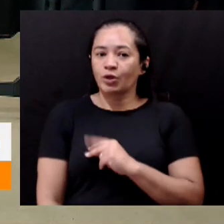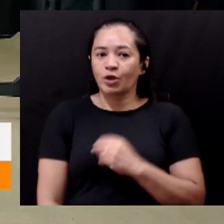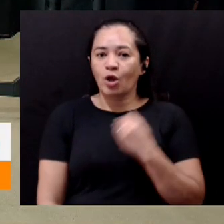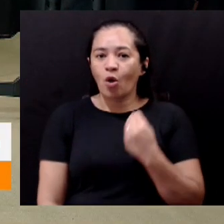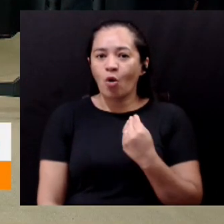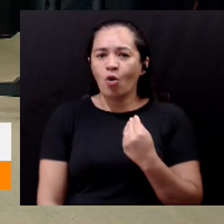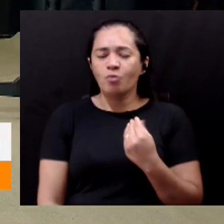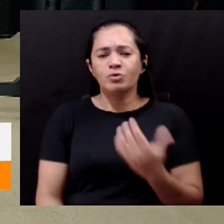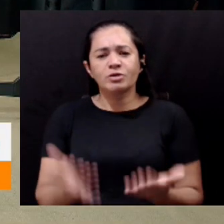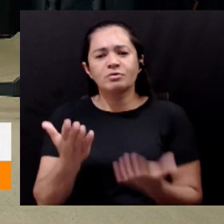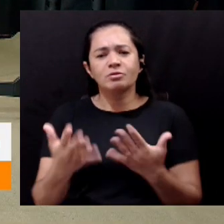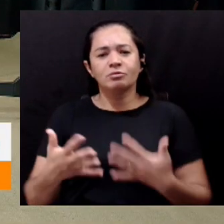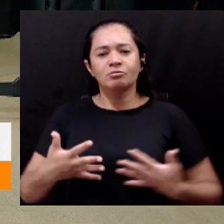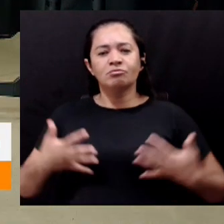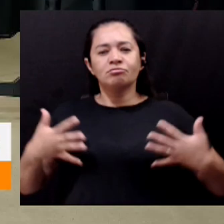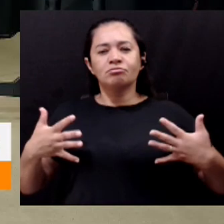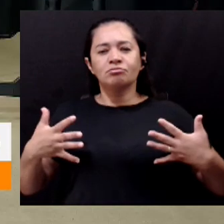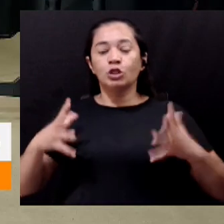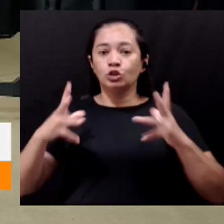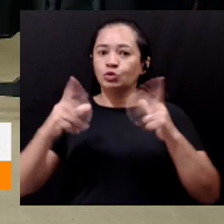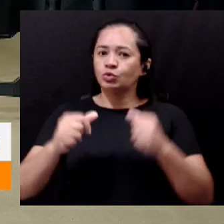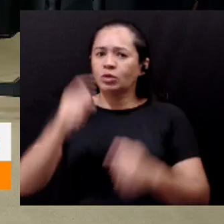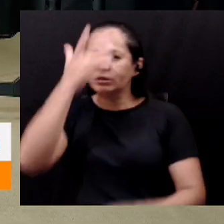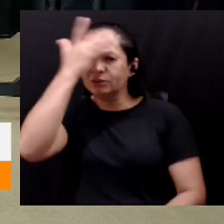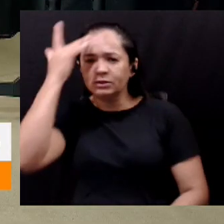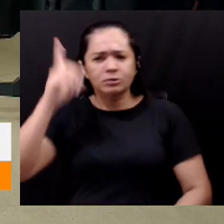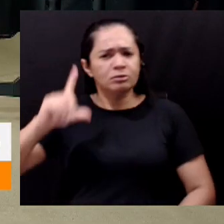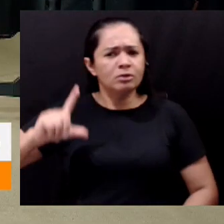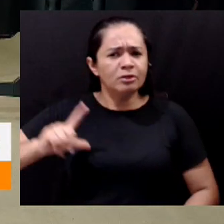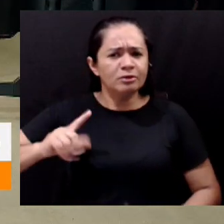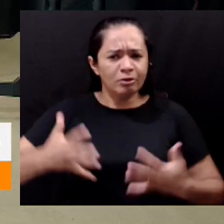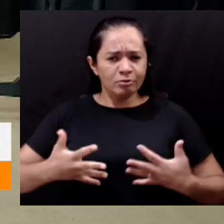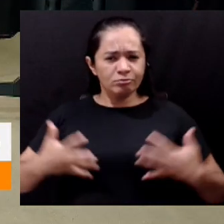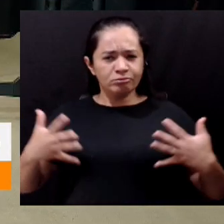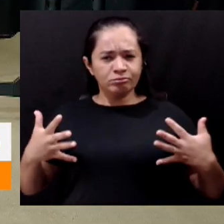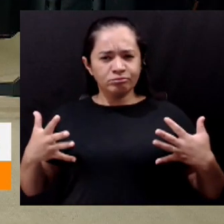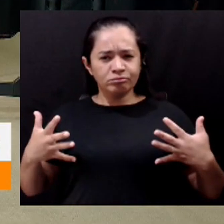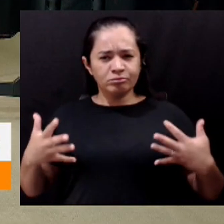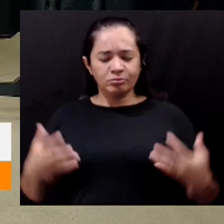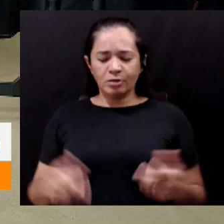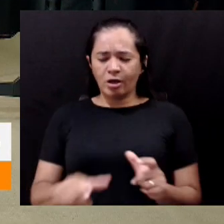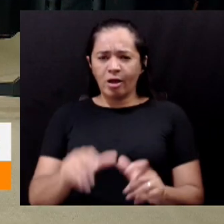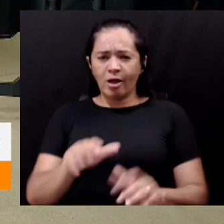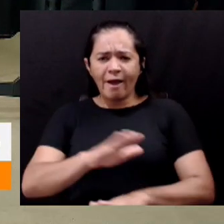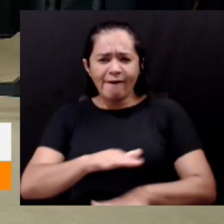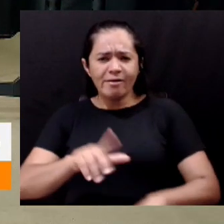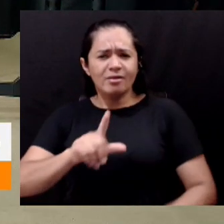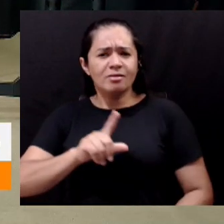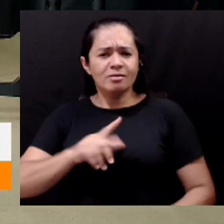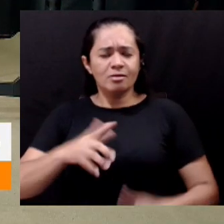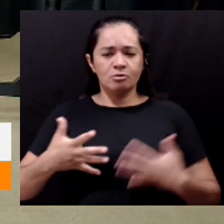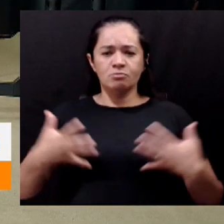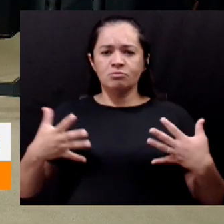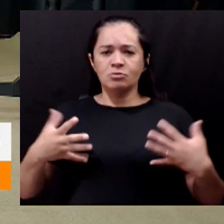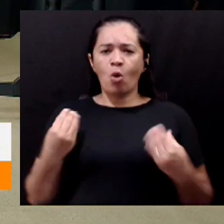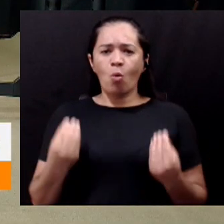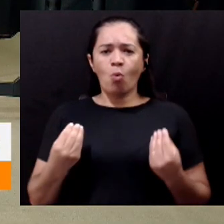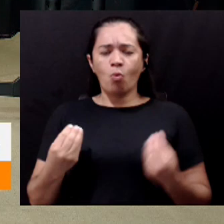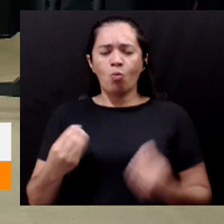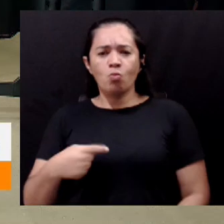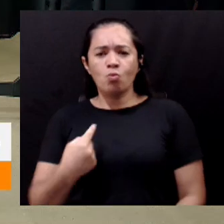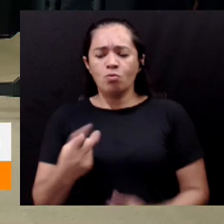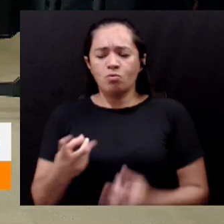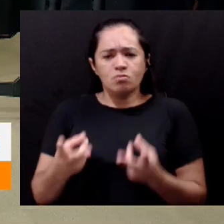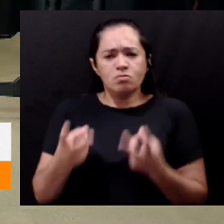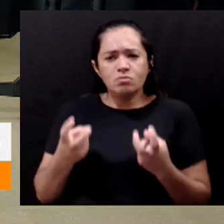um ego, de onde vem o ego, né? Uma criança, ela tem ego, como é que a gente percebe esse ego? E